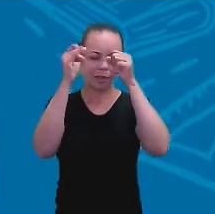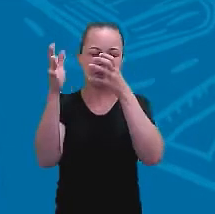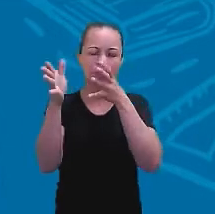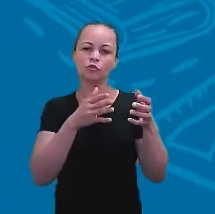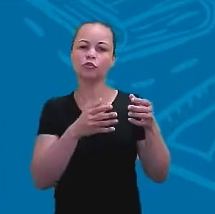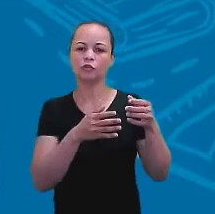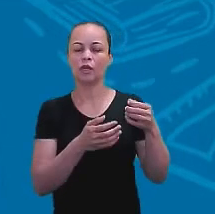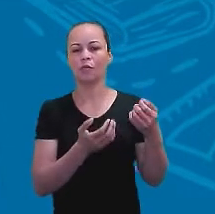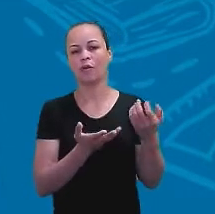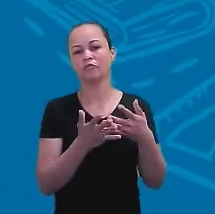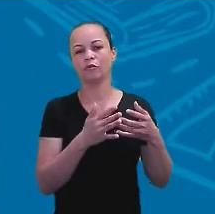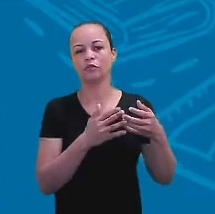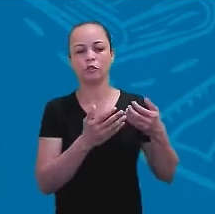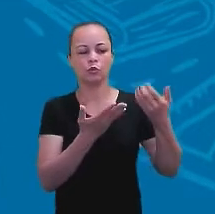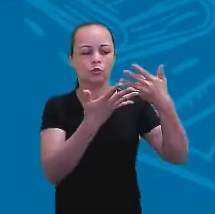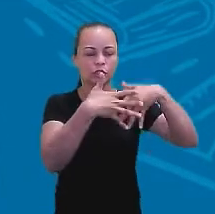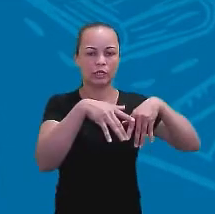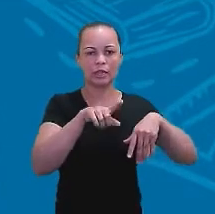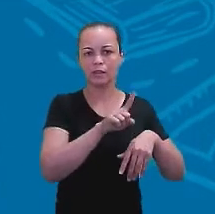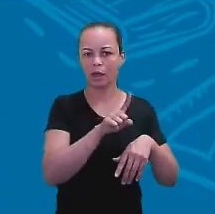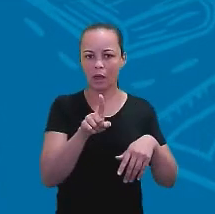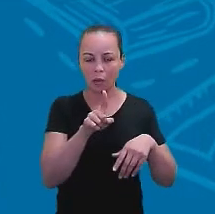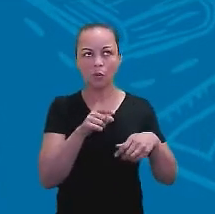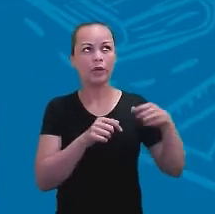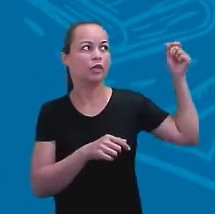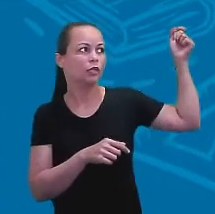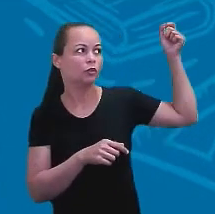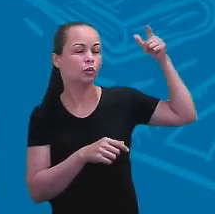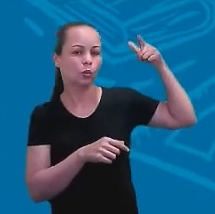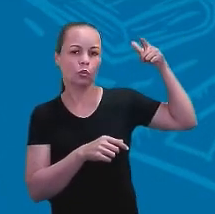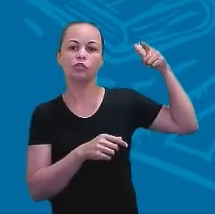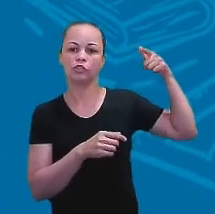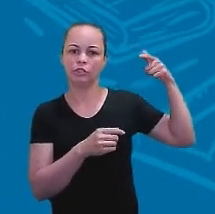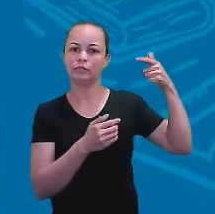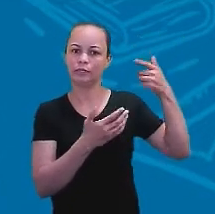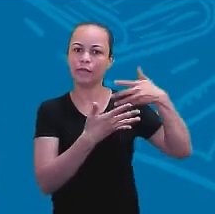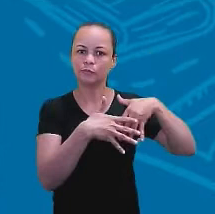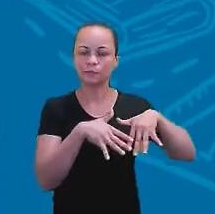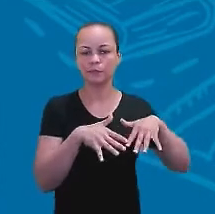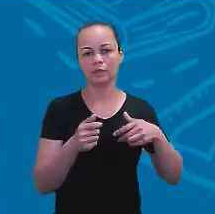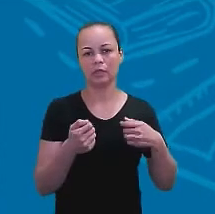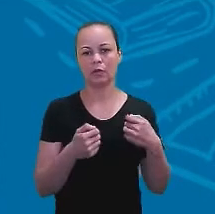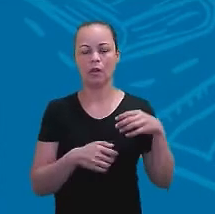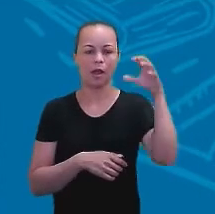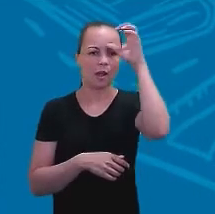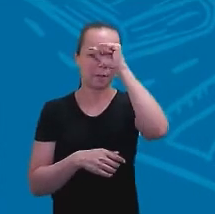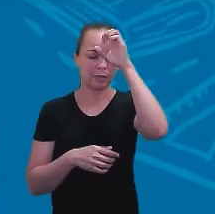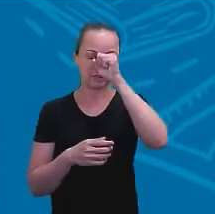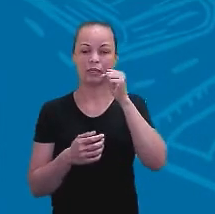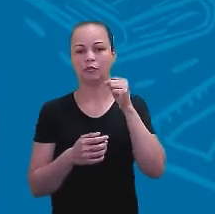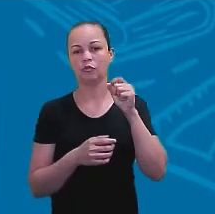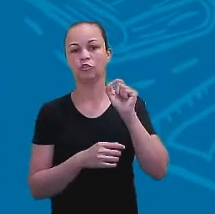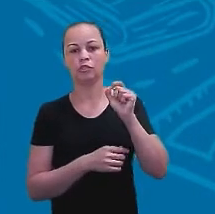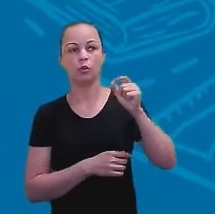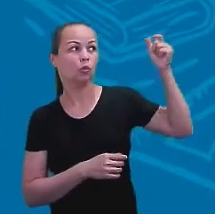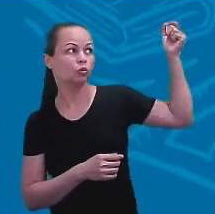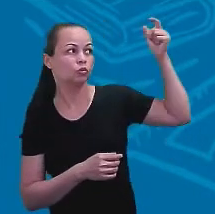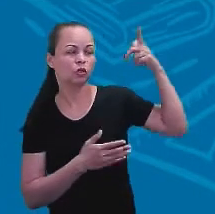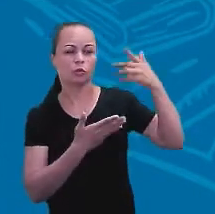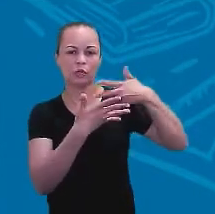de luz artificial de uma fonte de luz natural, né? Nós aprendemos que a fonte de luz natural, o sol,